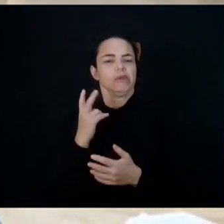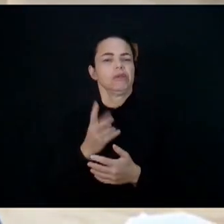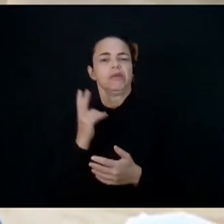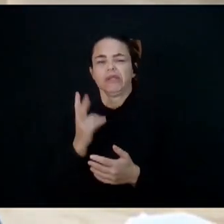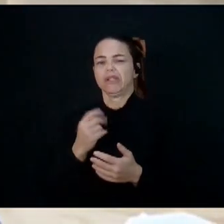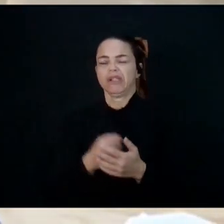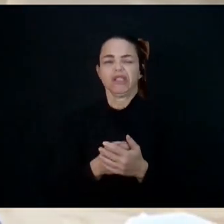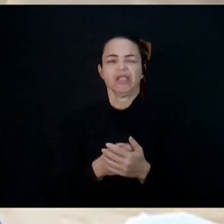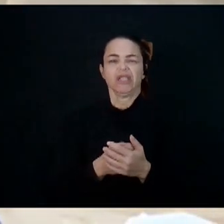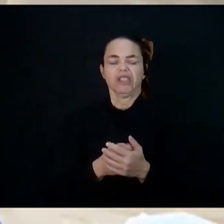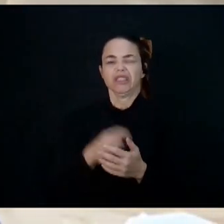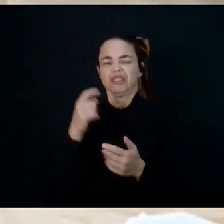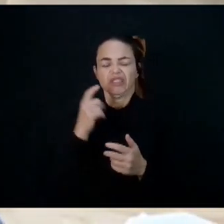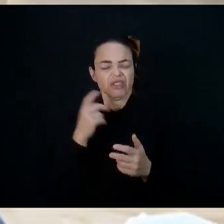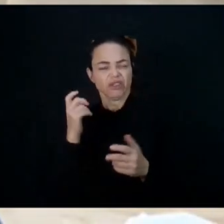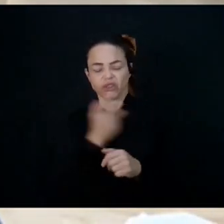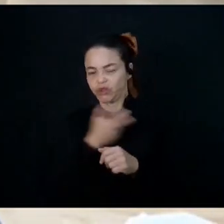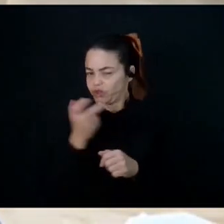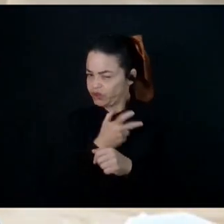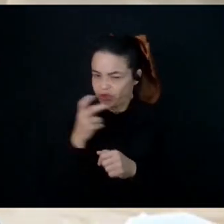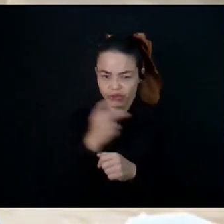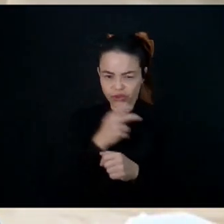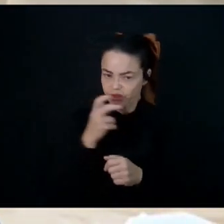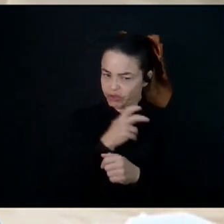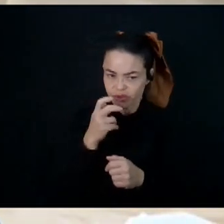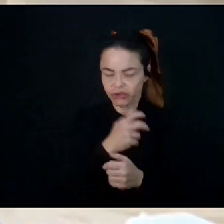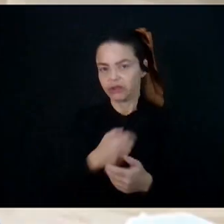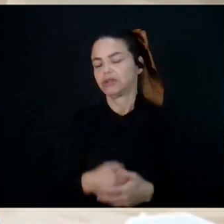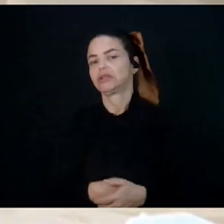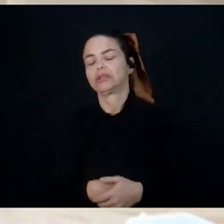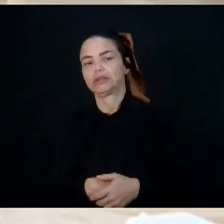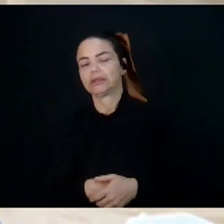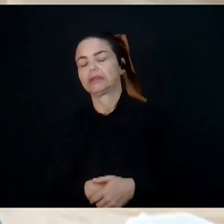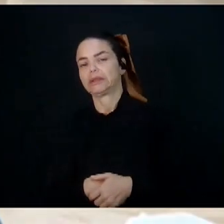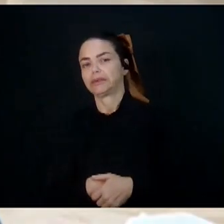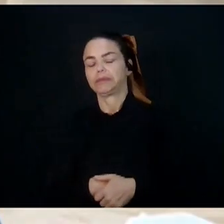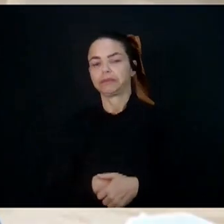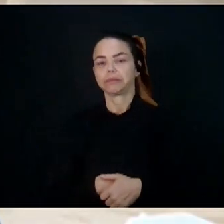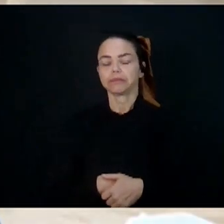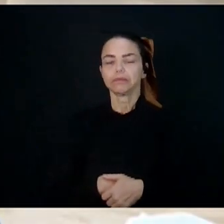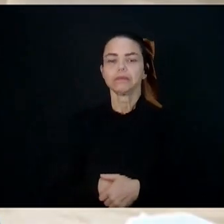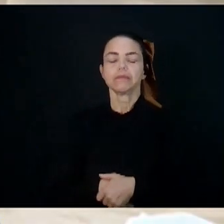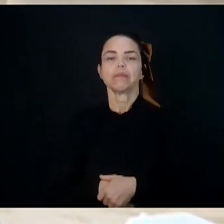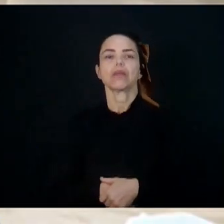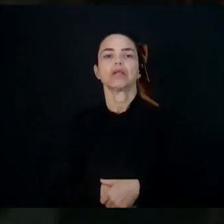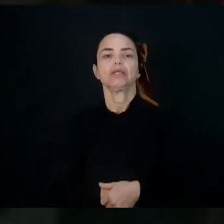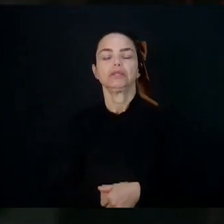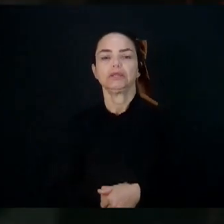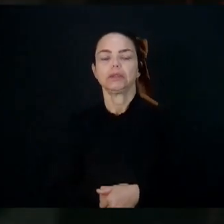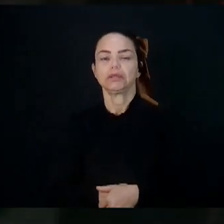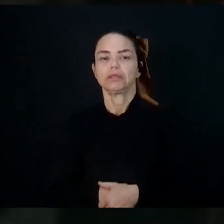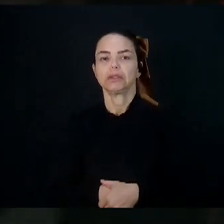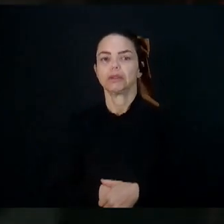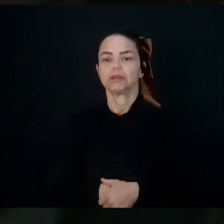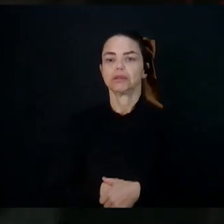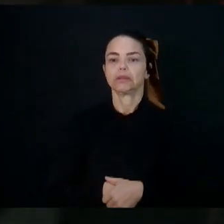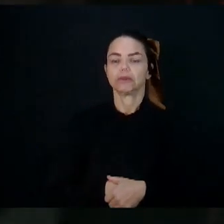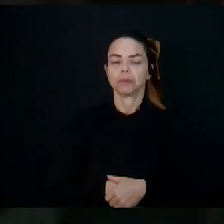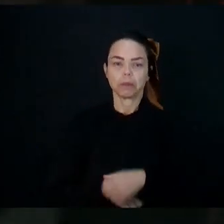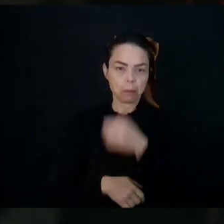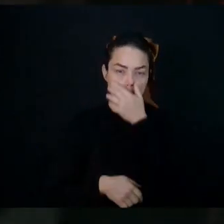em intensidades menores e que elas também precisam ser cuidadas. Muito bem. E como,